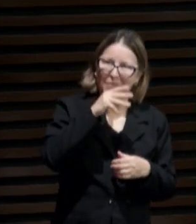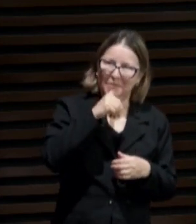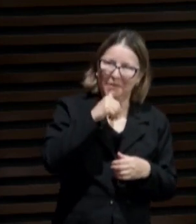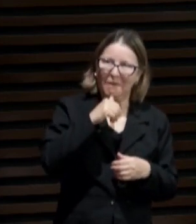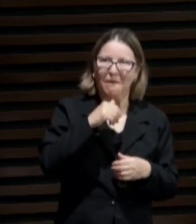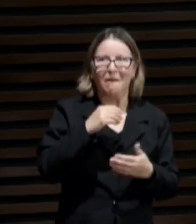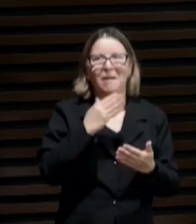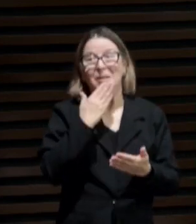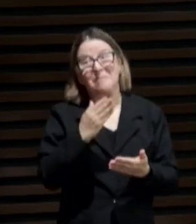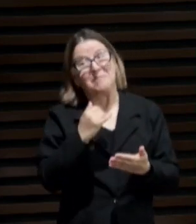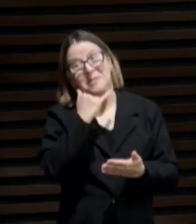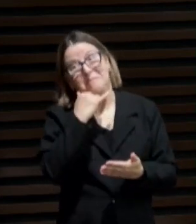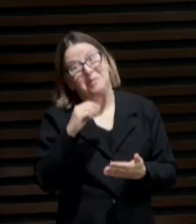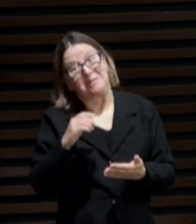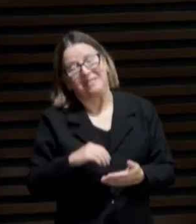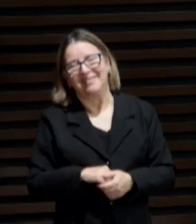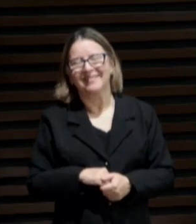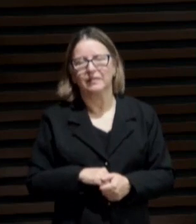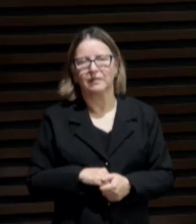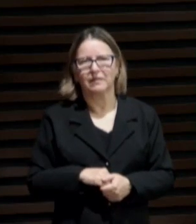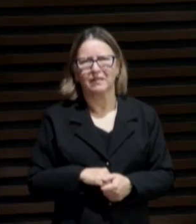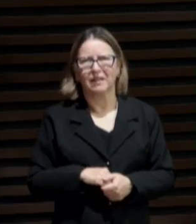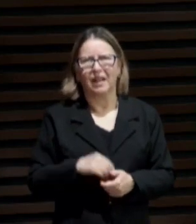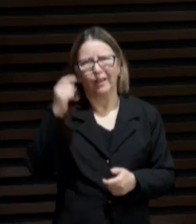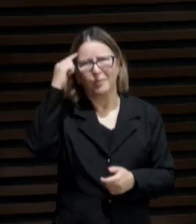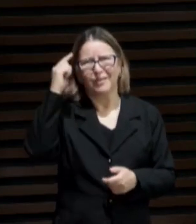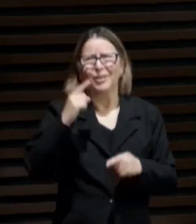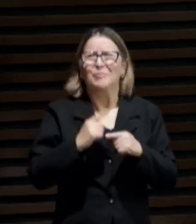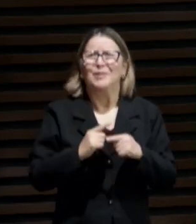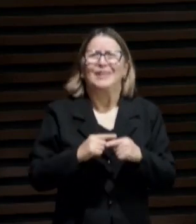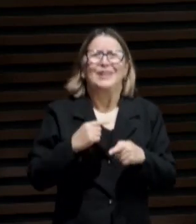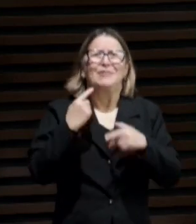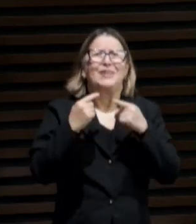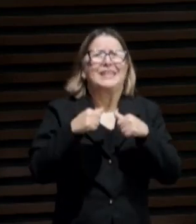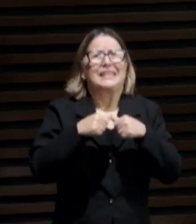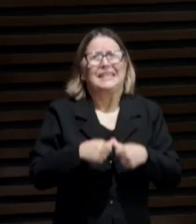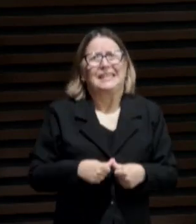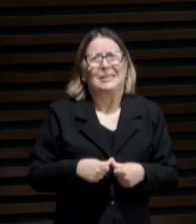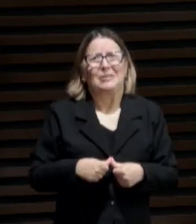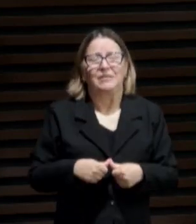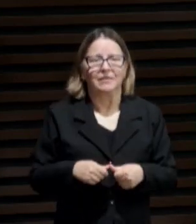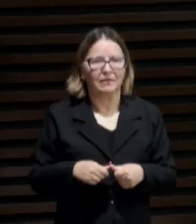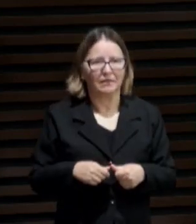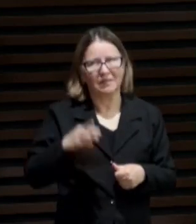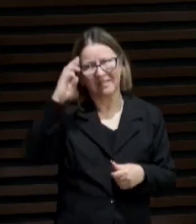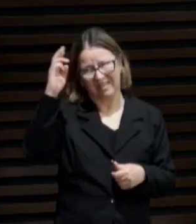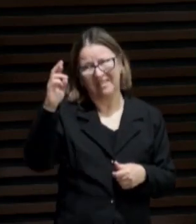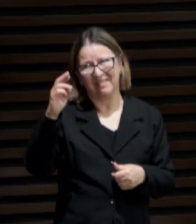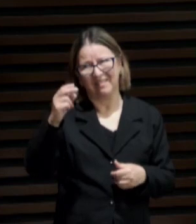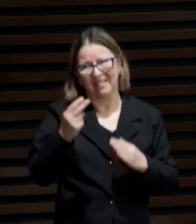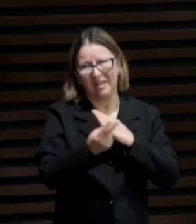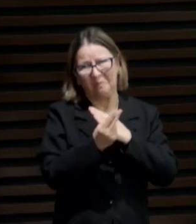Mas eu falo, por que eu fui falar isso? Senhor, põe guarda a minha língua, Senhor. Põe guarda, por misericórdia.